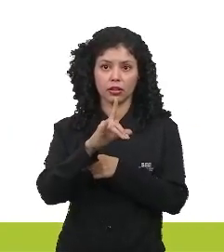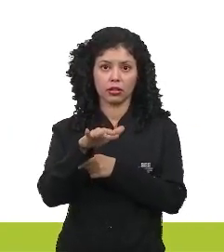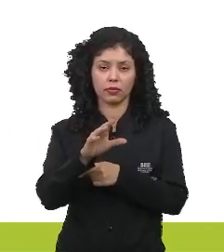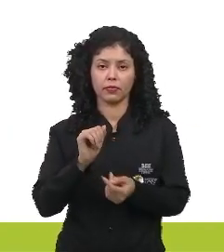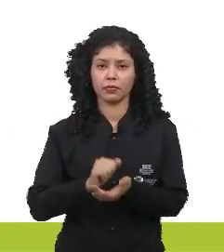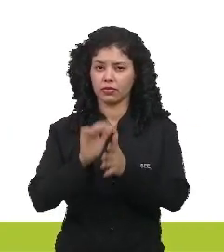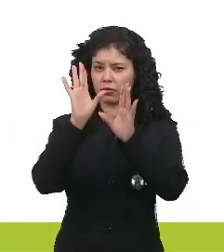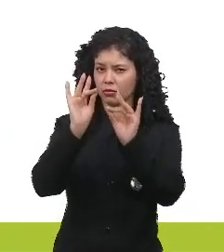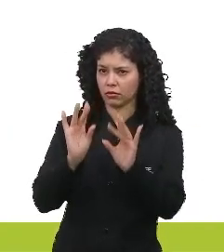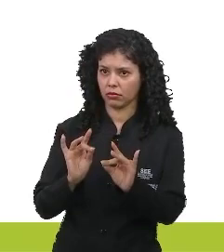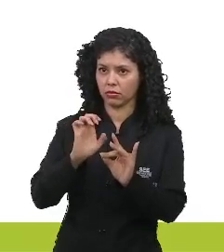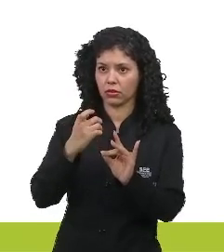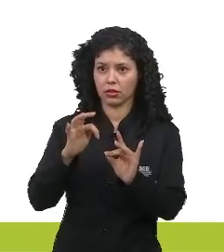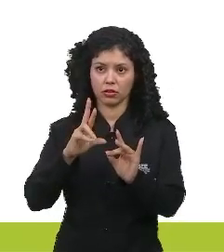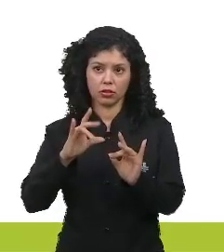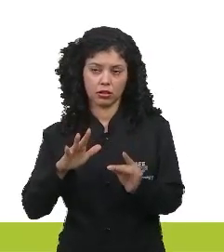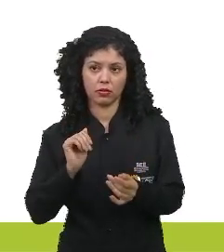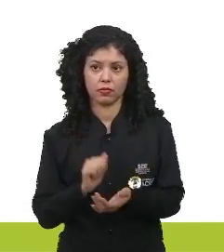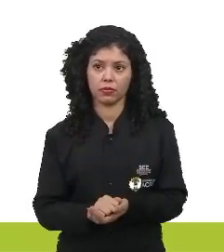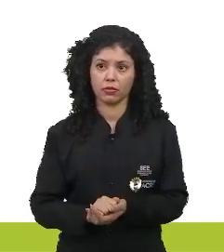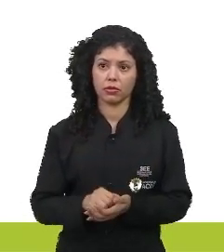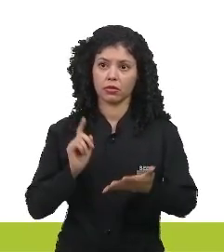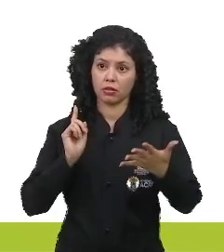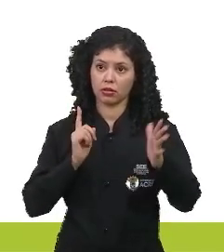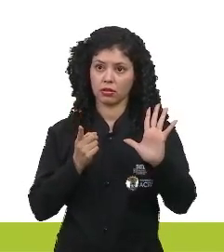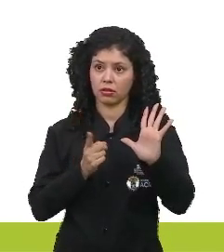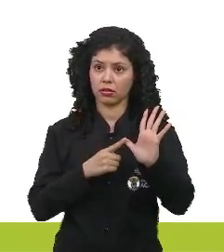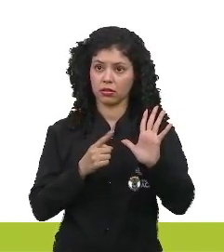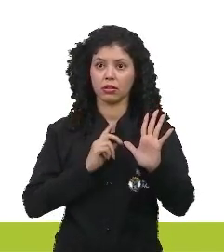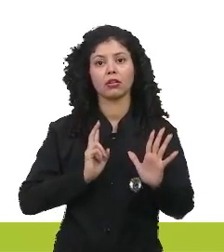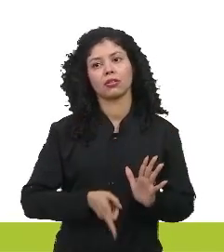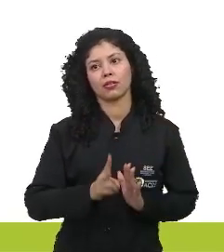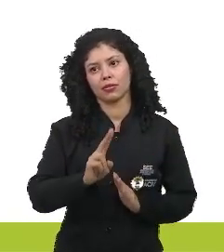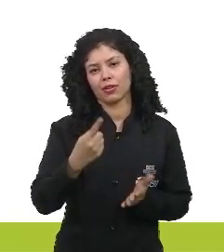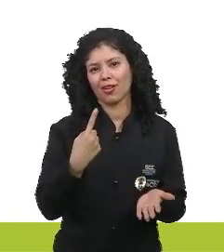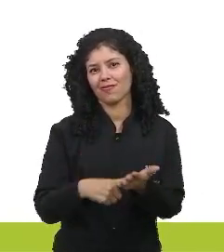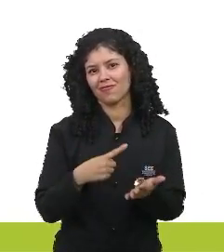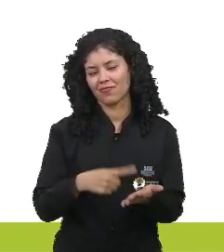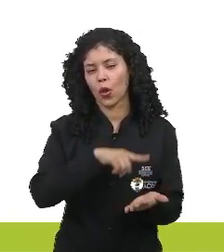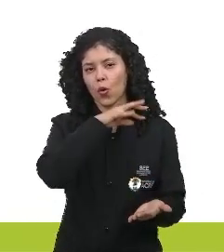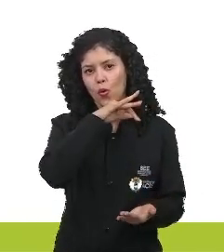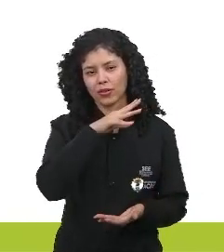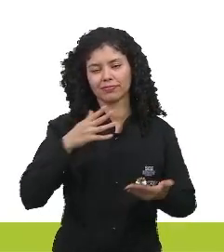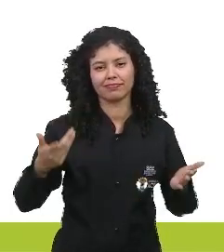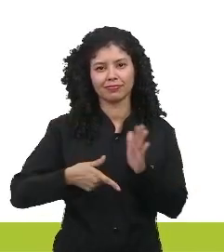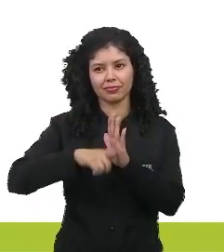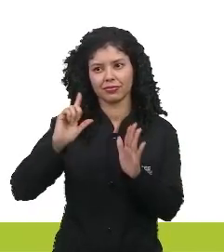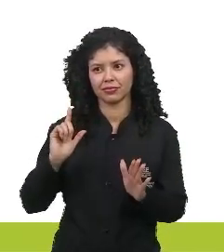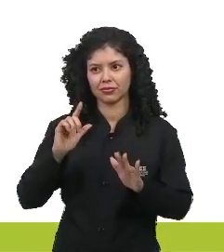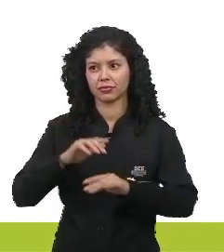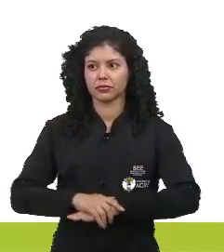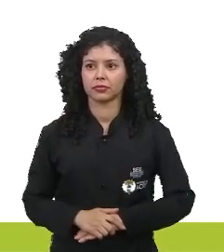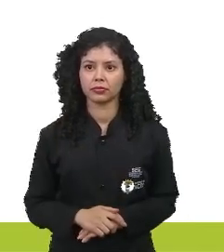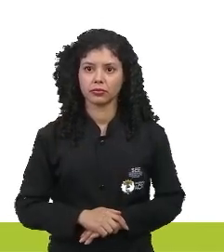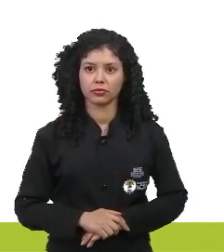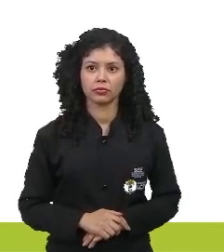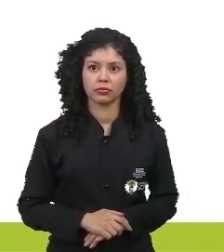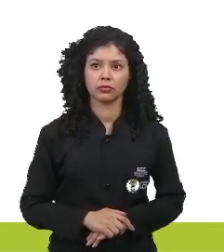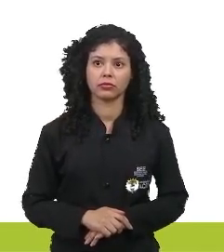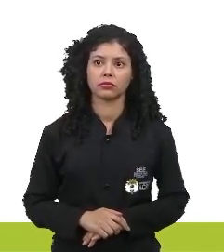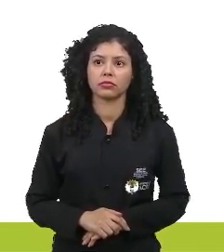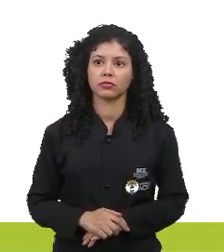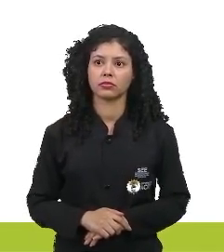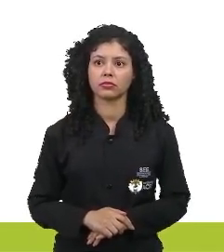marginalização e estigmas e a permanência nas mesmas condições de antes. Então,